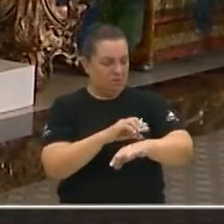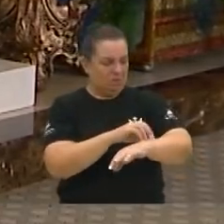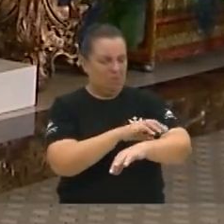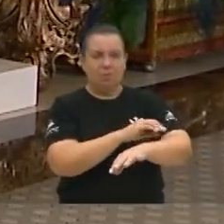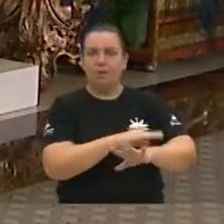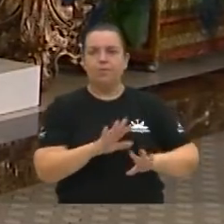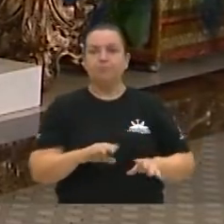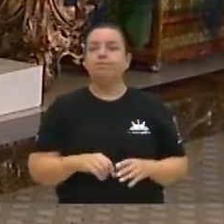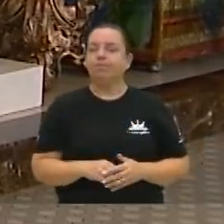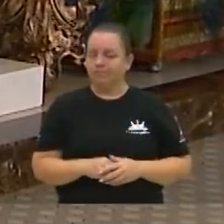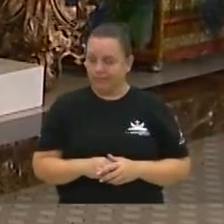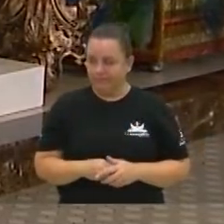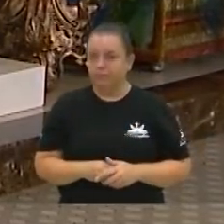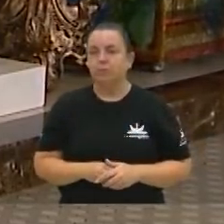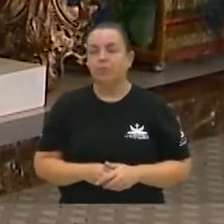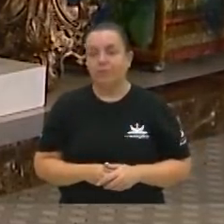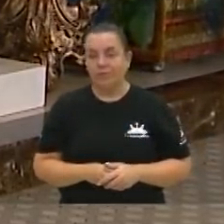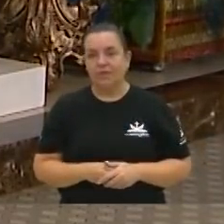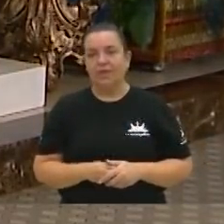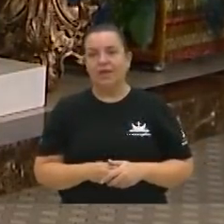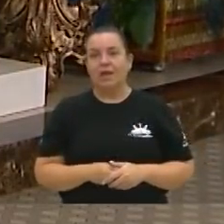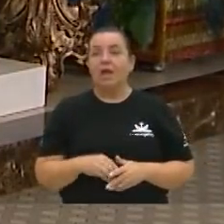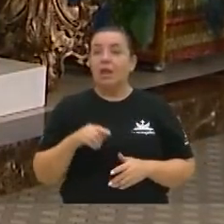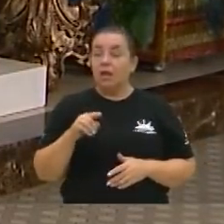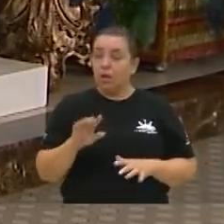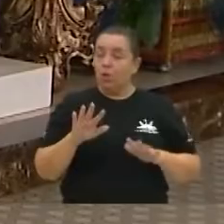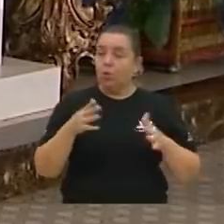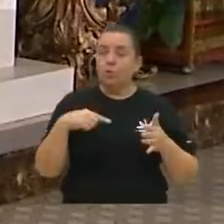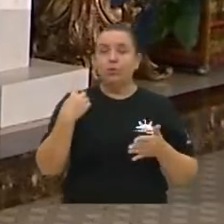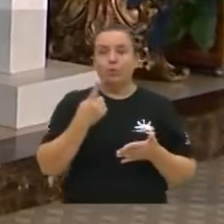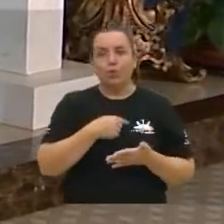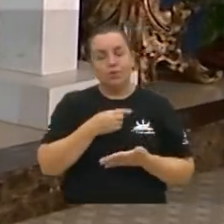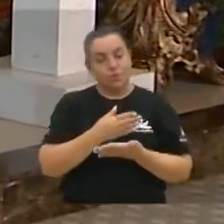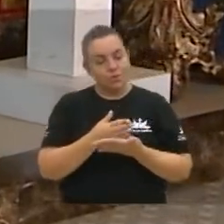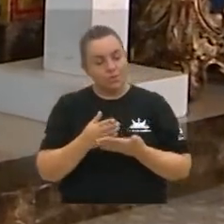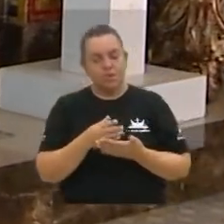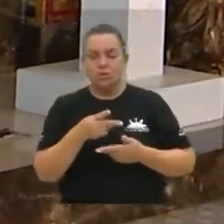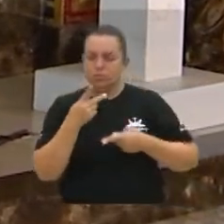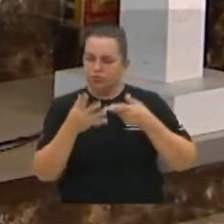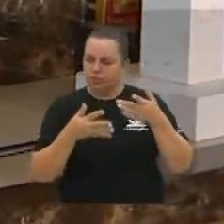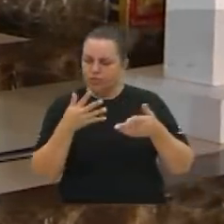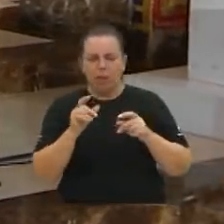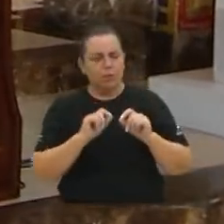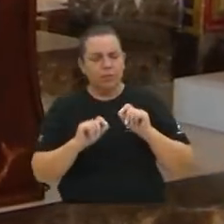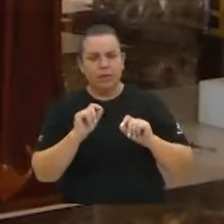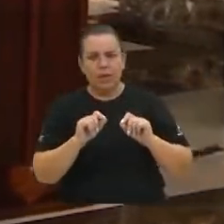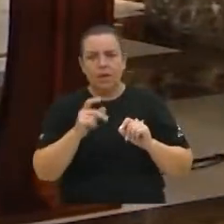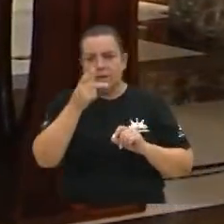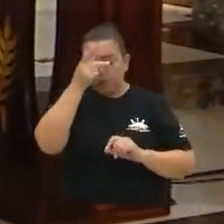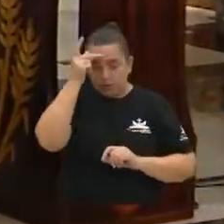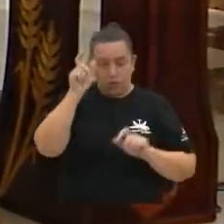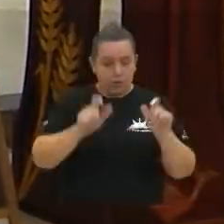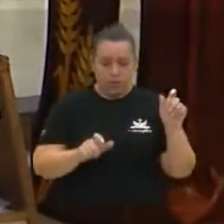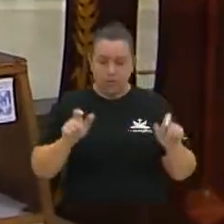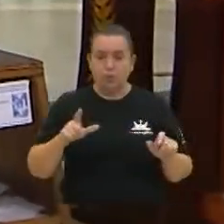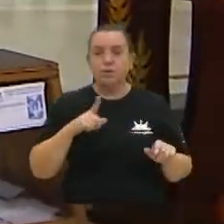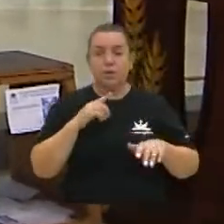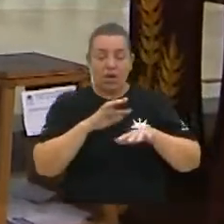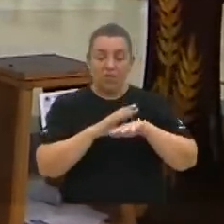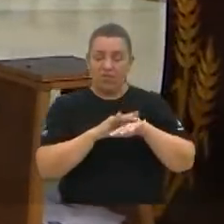tá pegando esse Gancho e foi quando o nosso conversamos falar sim de pessoas que têm